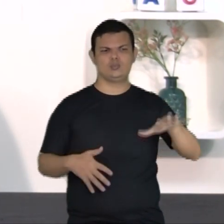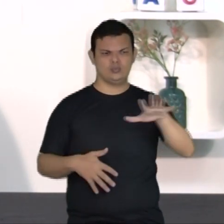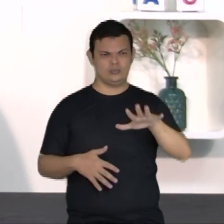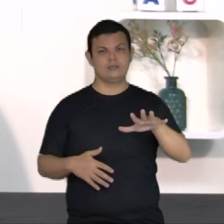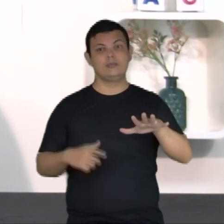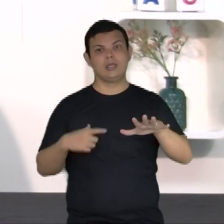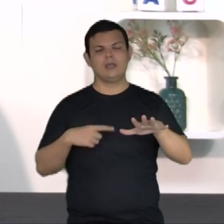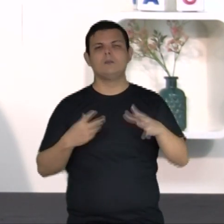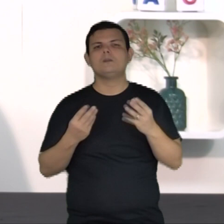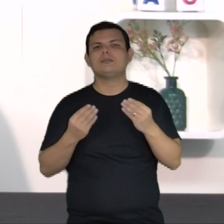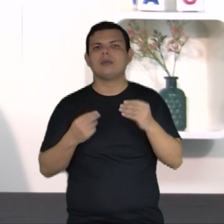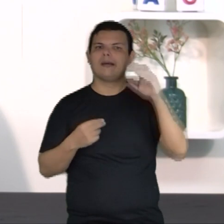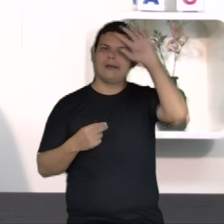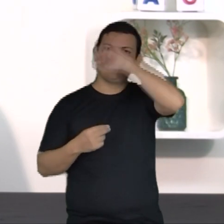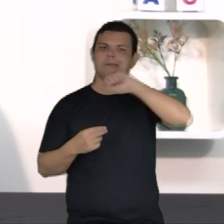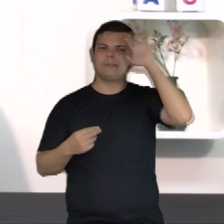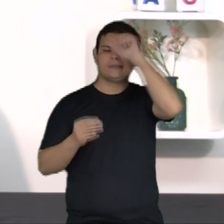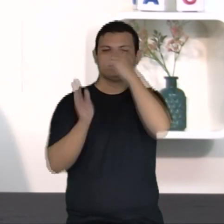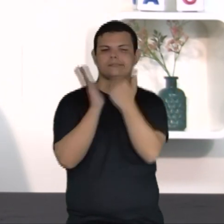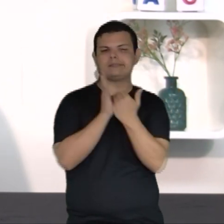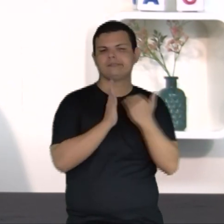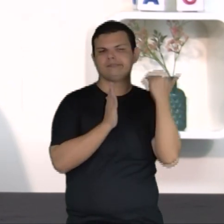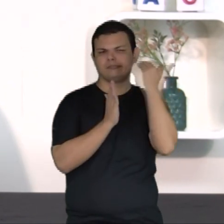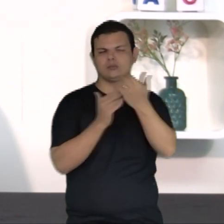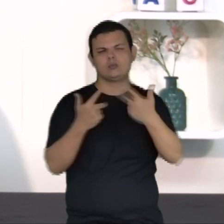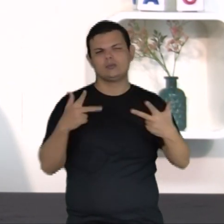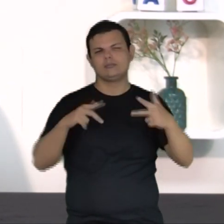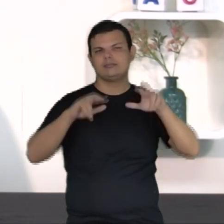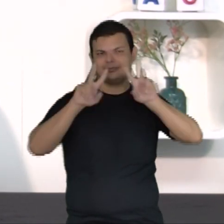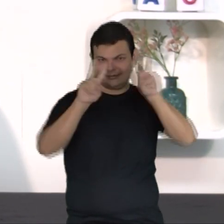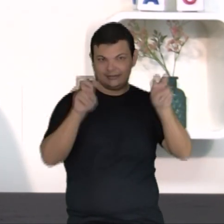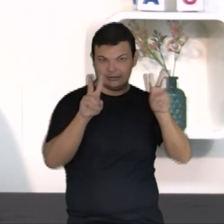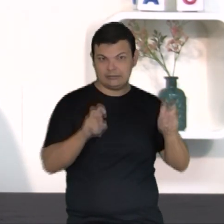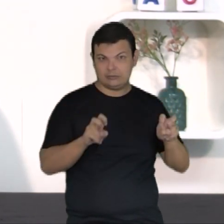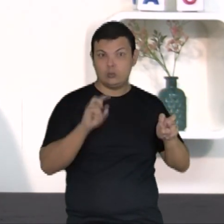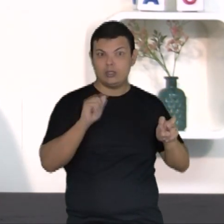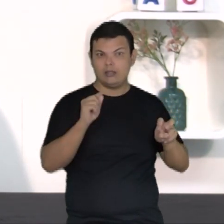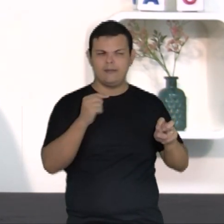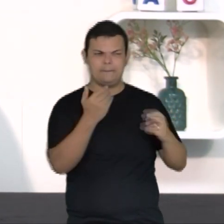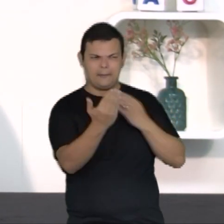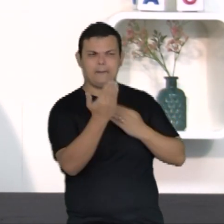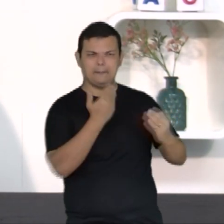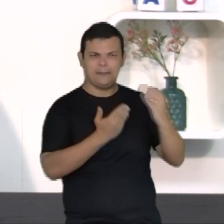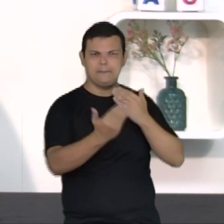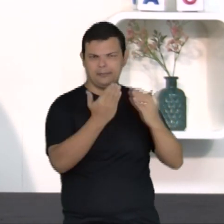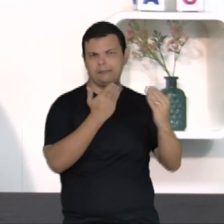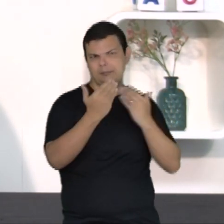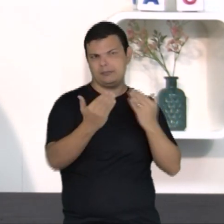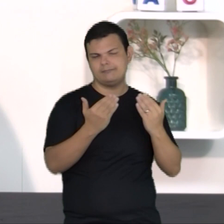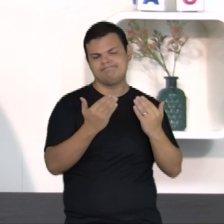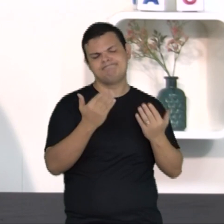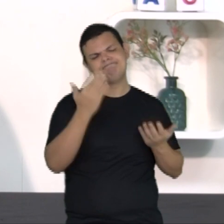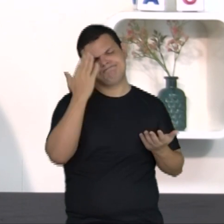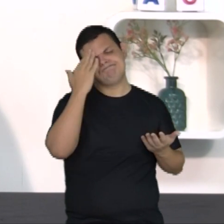melhores maneiras de nós aprendermos mais sobre diversos assuntos é sempre ter uma boa conversa. Eu sei que a gente não pode conversar